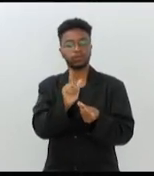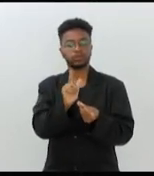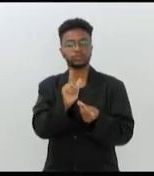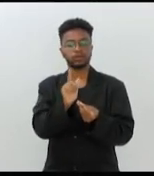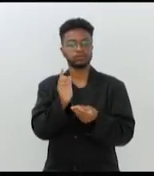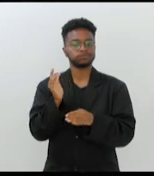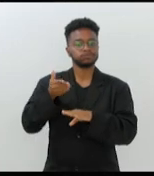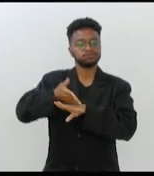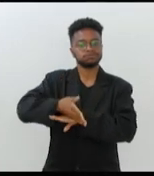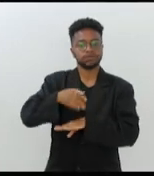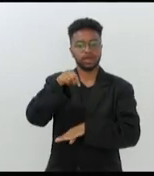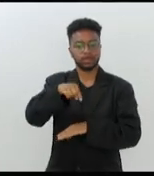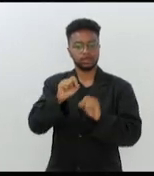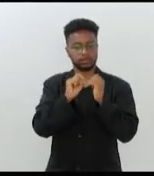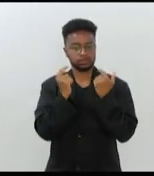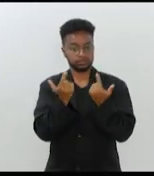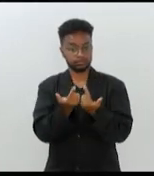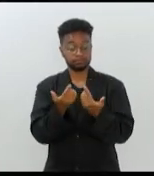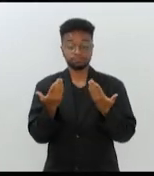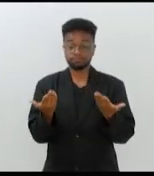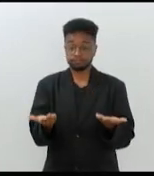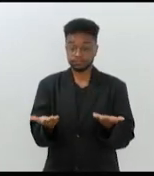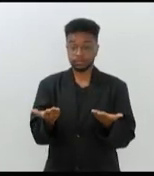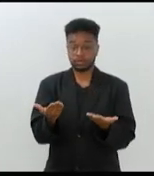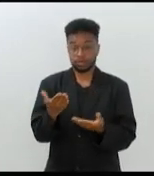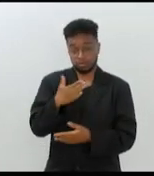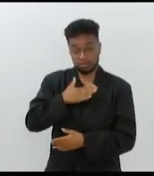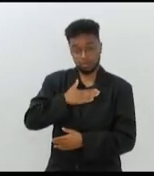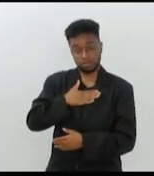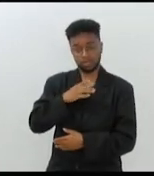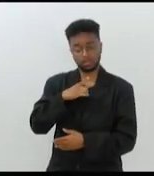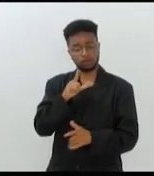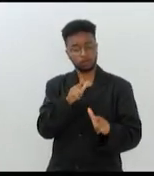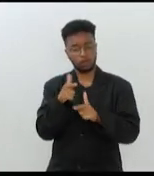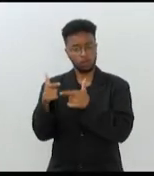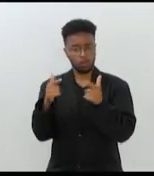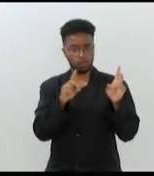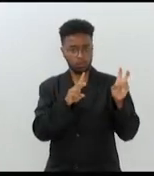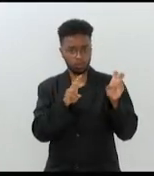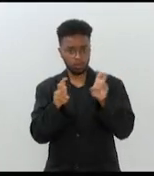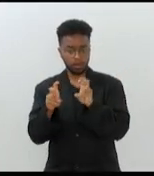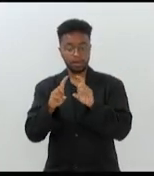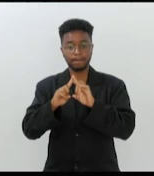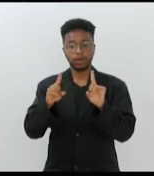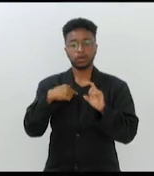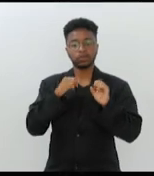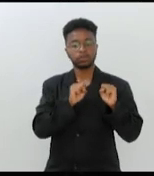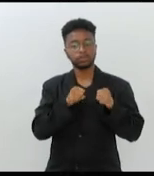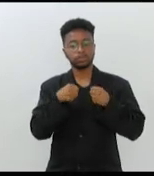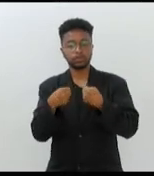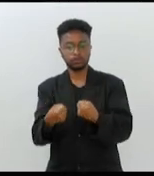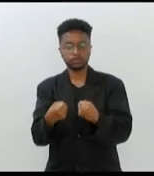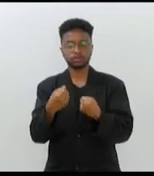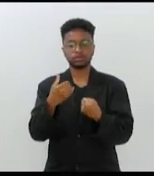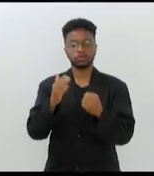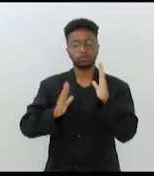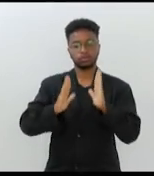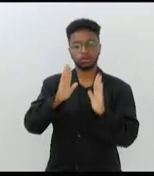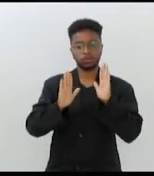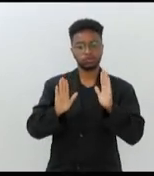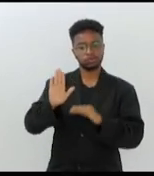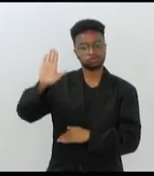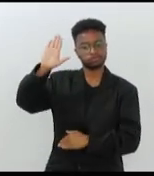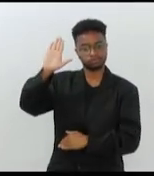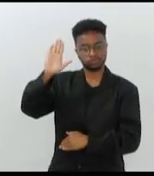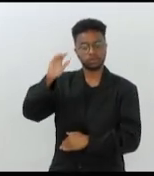chegar até aqui. E, no meu caso, entre outras bandeiras, defendi em minha campanha eleitoral